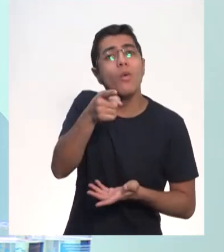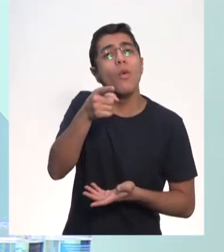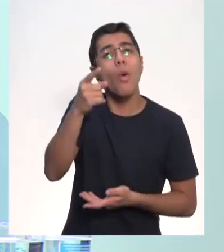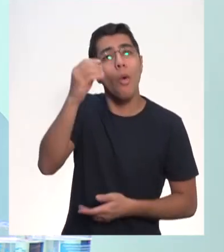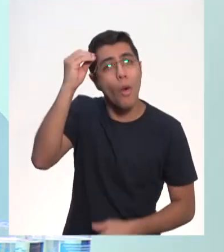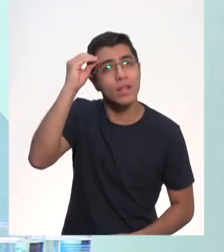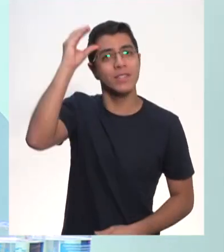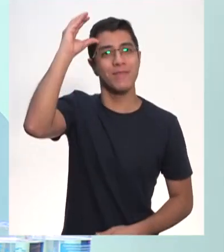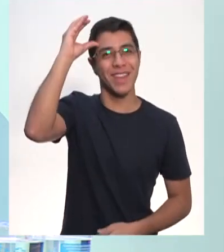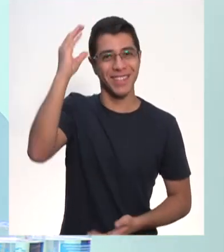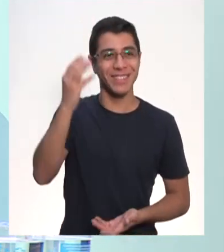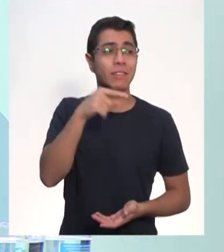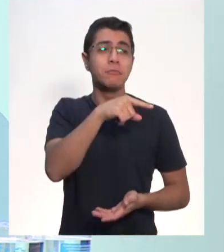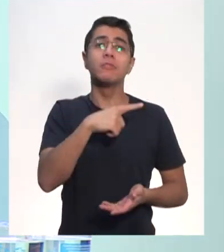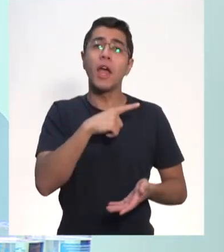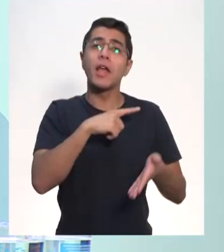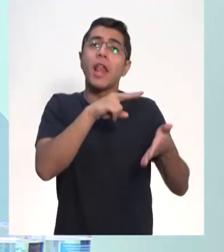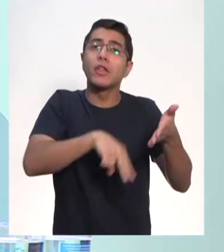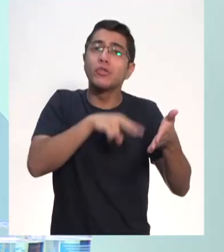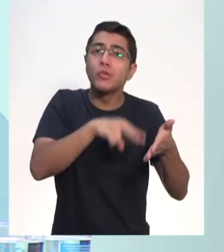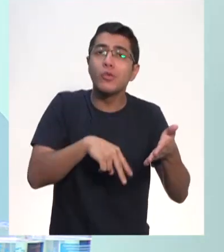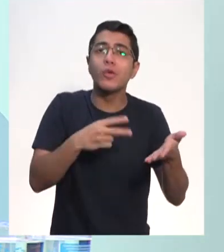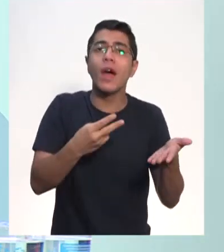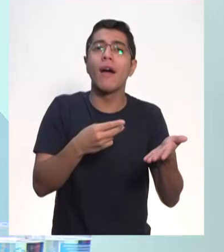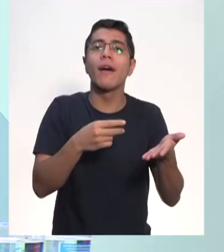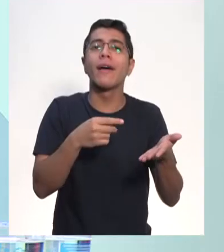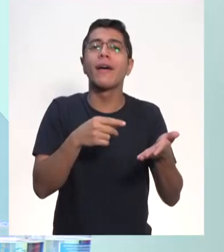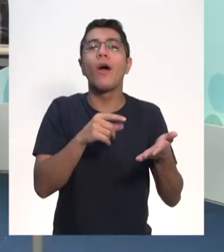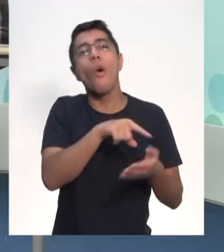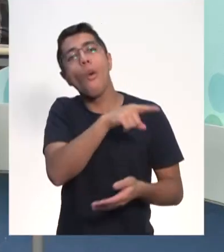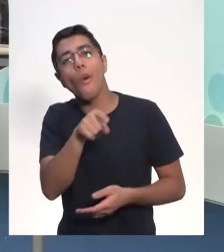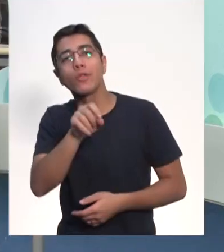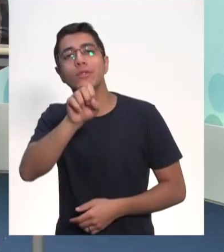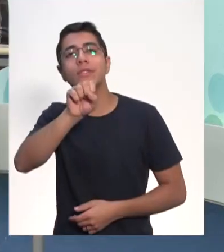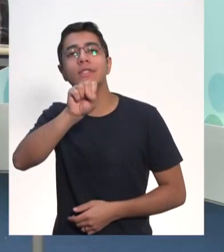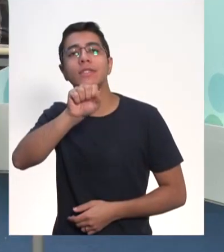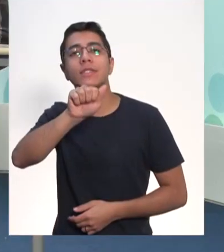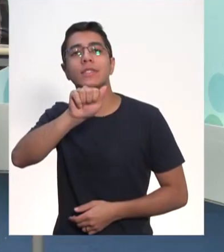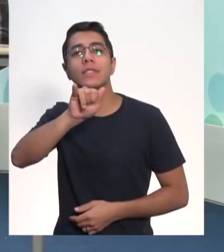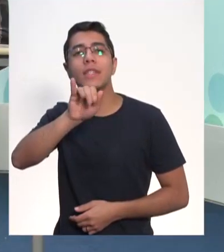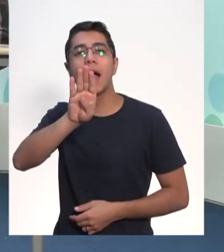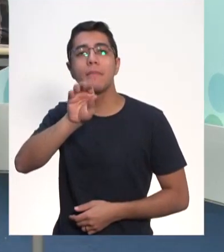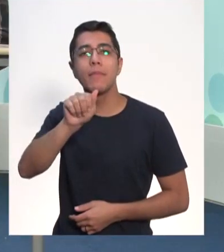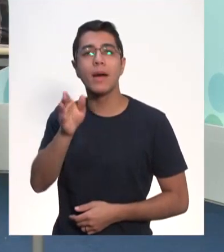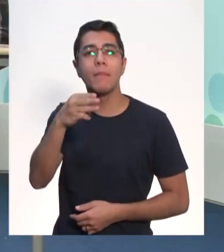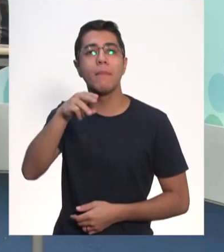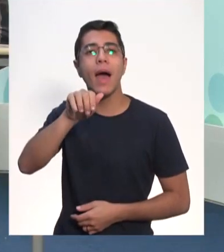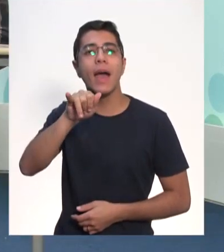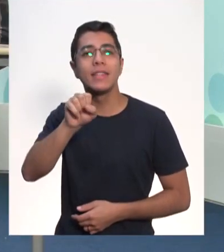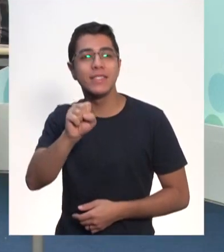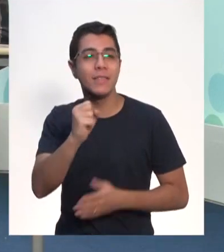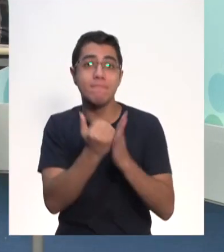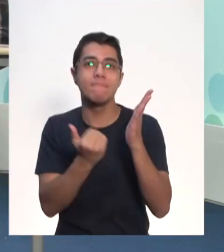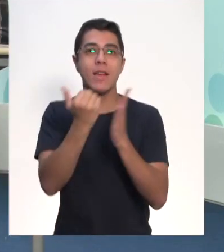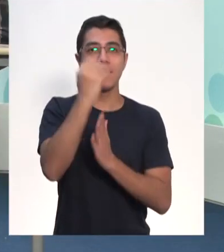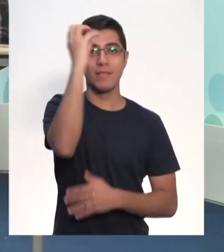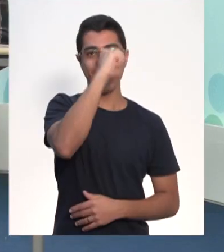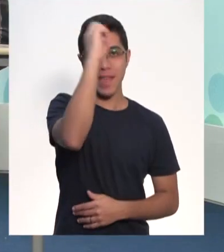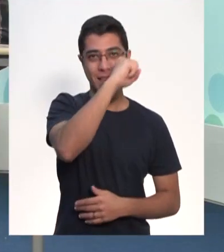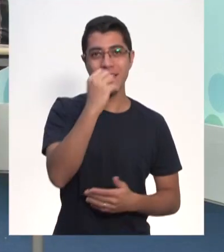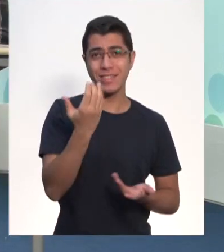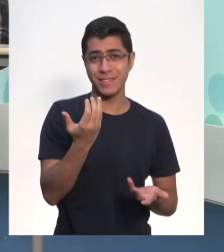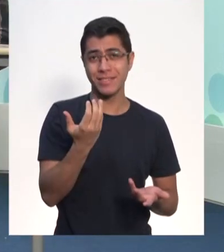temos várias referências lá. Nós até sempre comentamos, né, a sugestão da pauta para ser desenvolvida num determinado